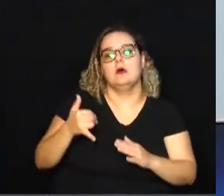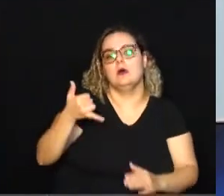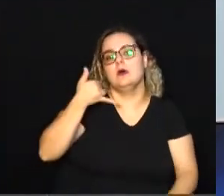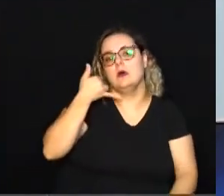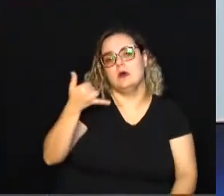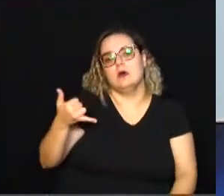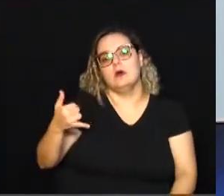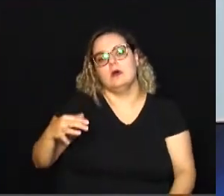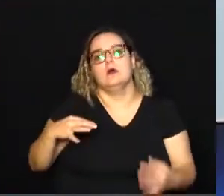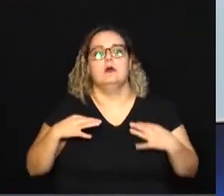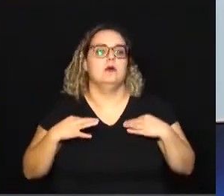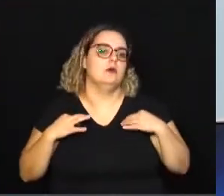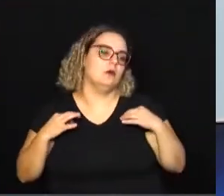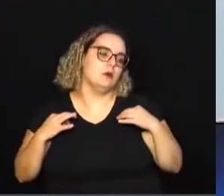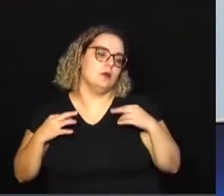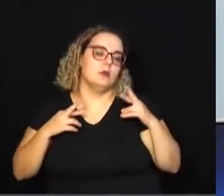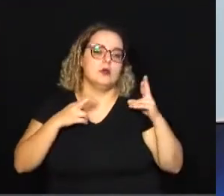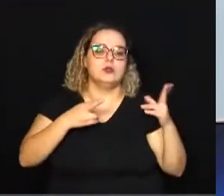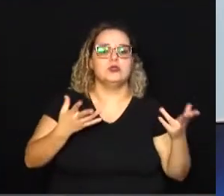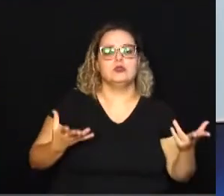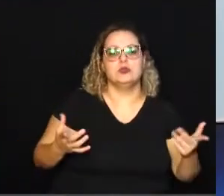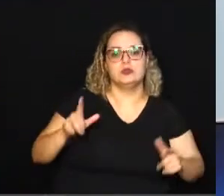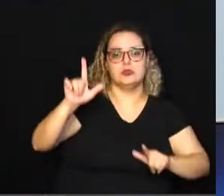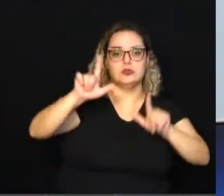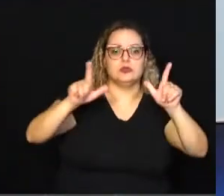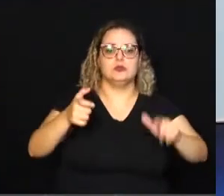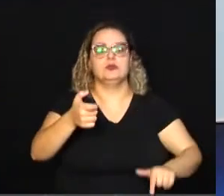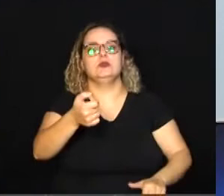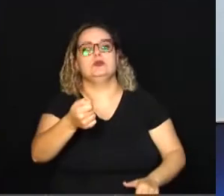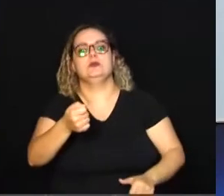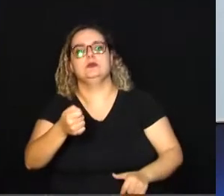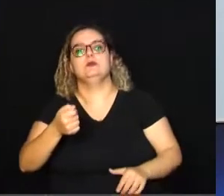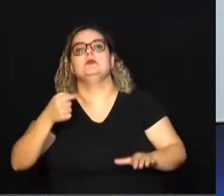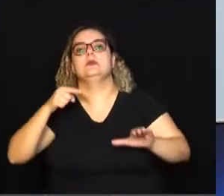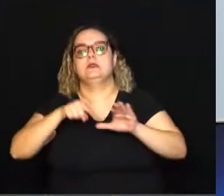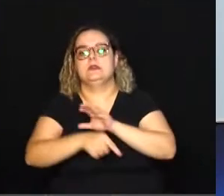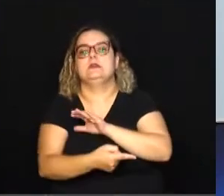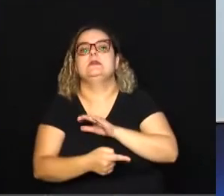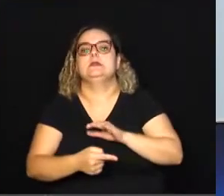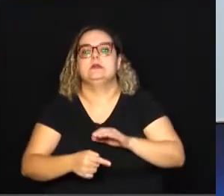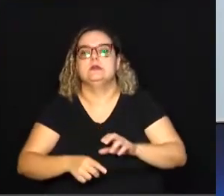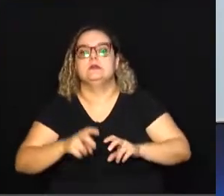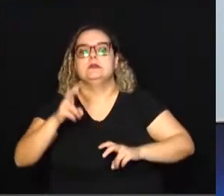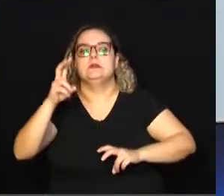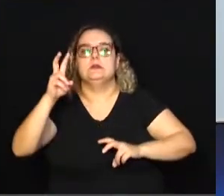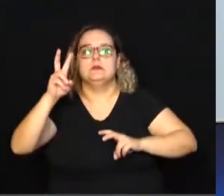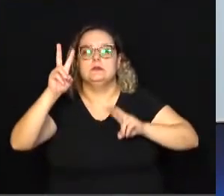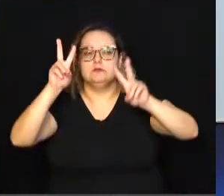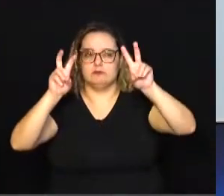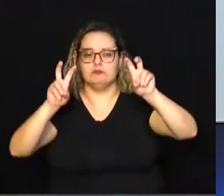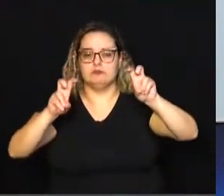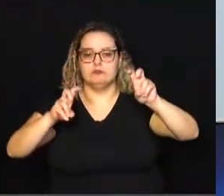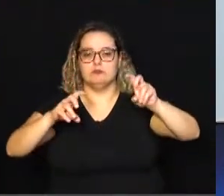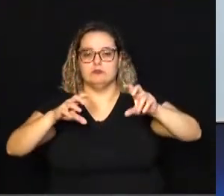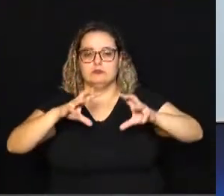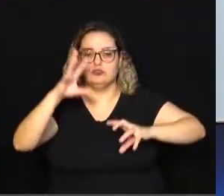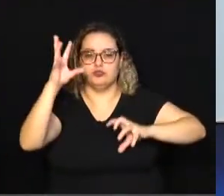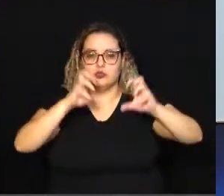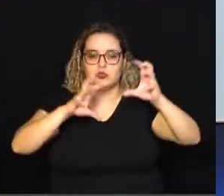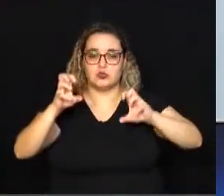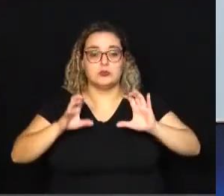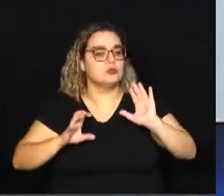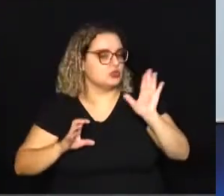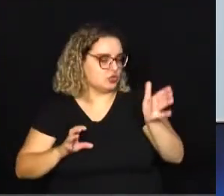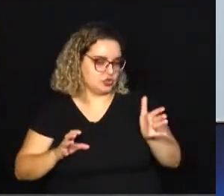pijama, TV ligada, essa discussão acho que vai se intensificar ainda mais sobre como que a gente vai fazer esse ensino à distância. Ele já